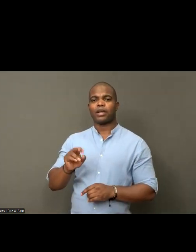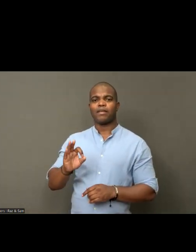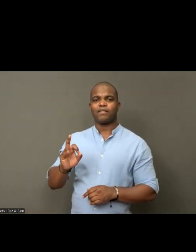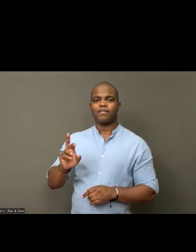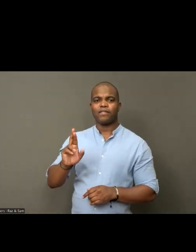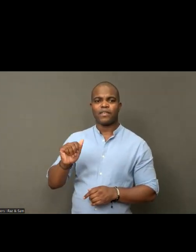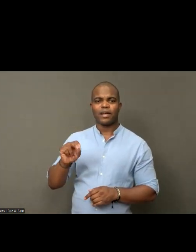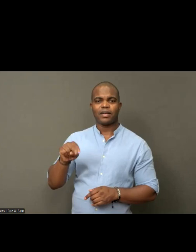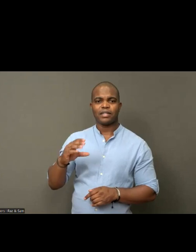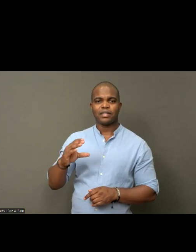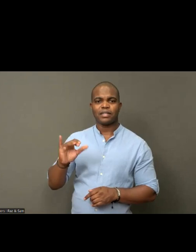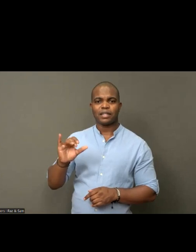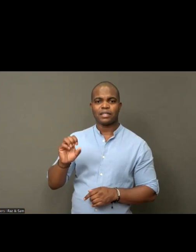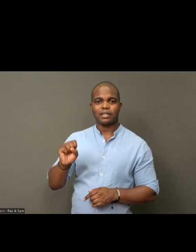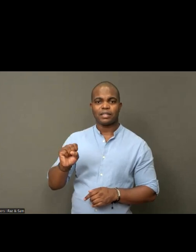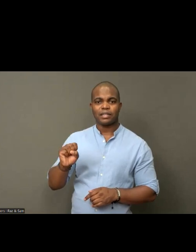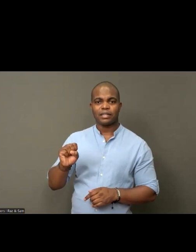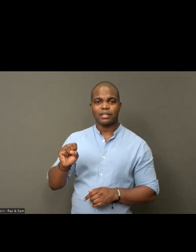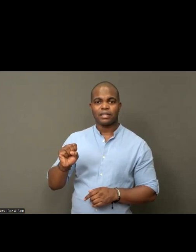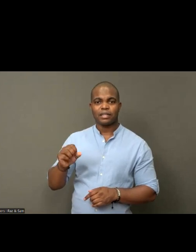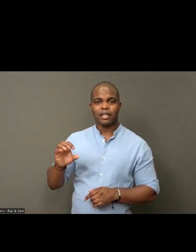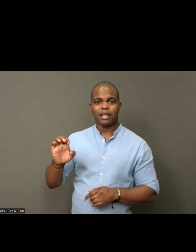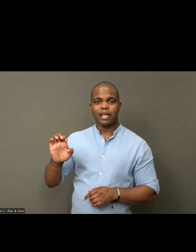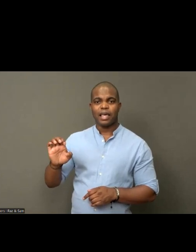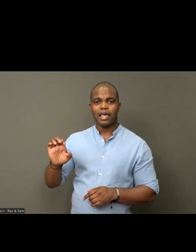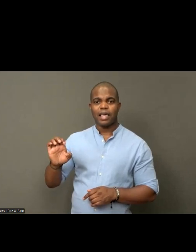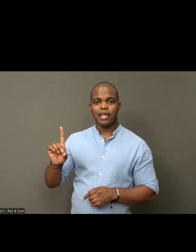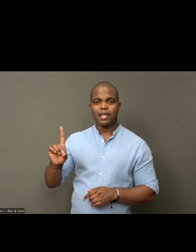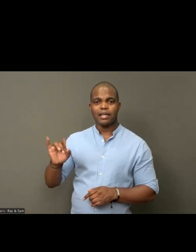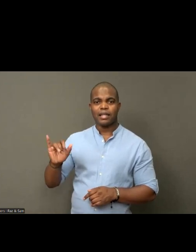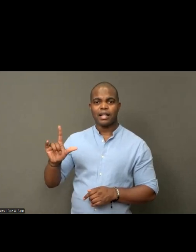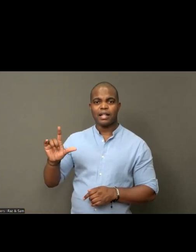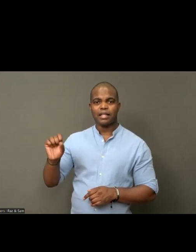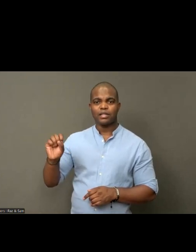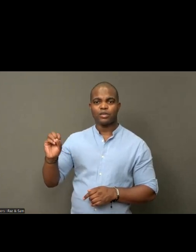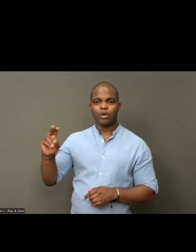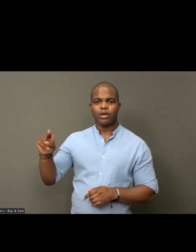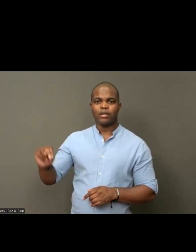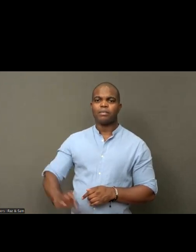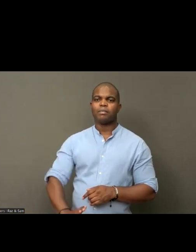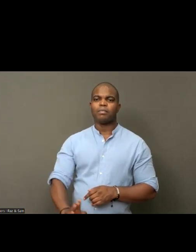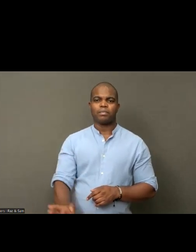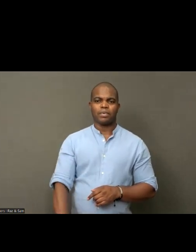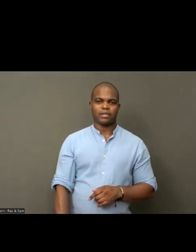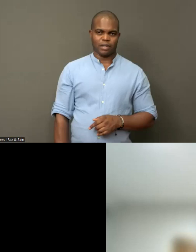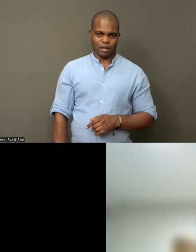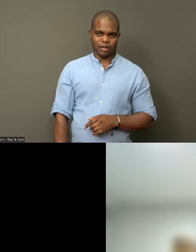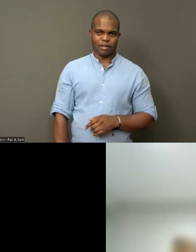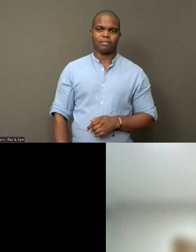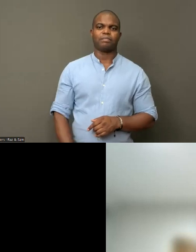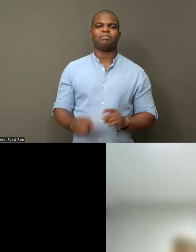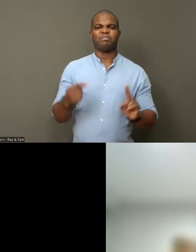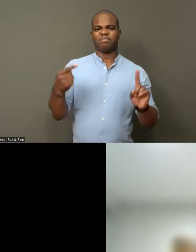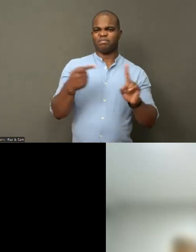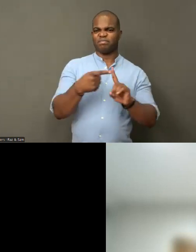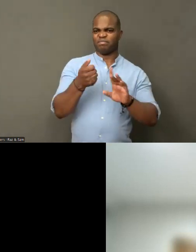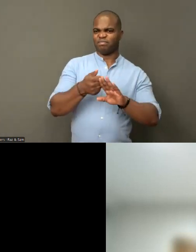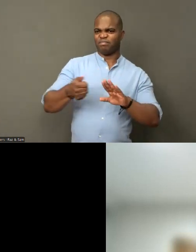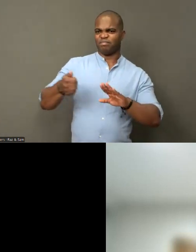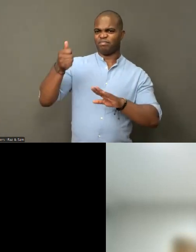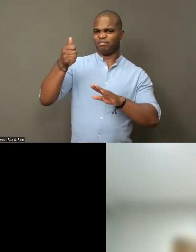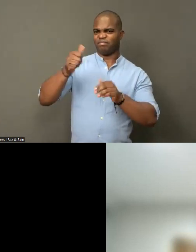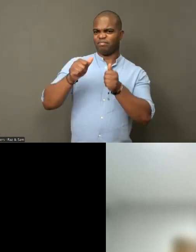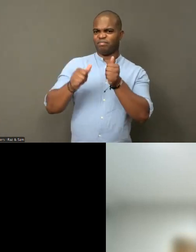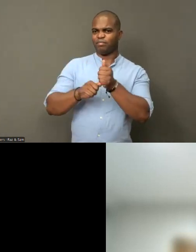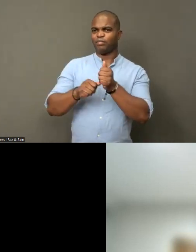Vigilância das Zoonoses e Doenças de Transmissão Vetorial e diretor substituto do Departamento de Doenças Transmissíveis no Ministério da Saúde do